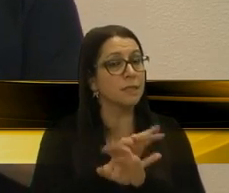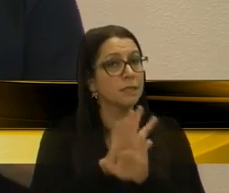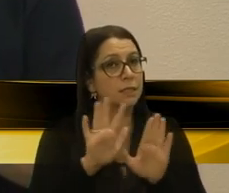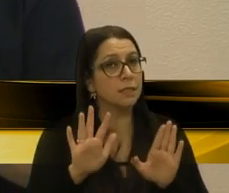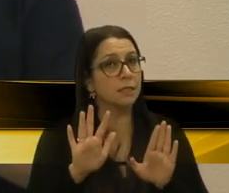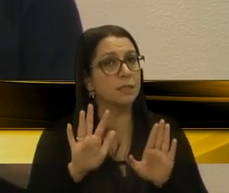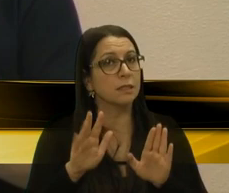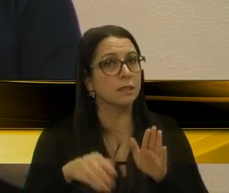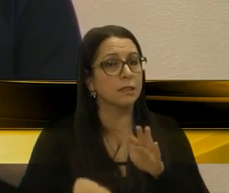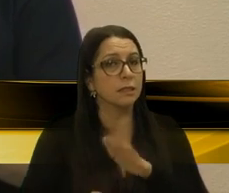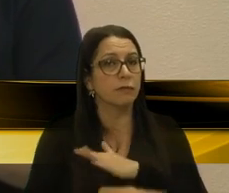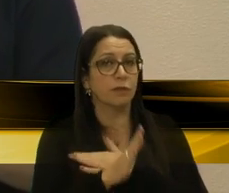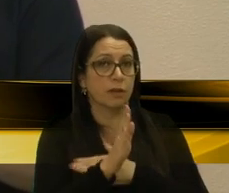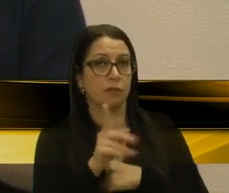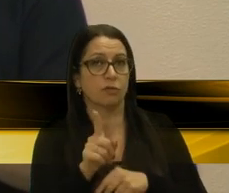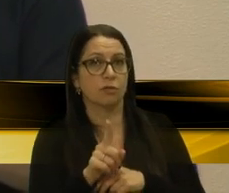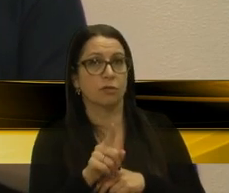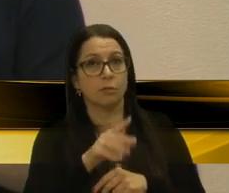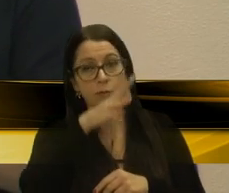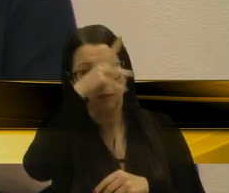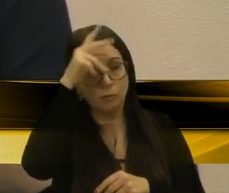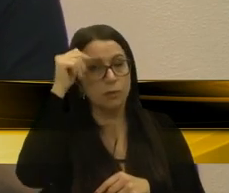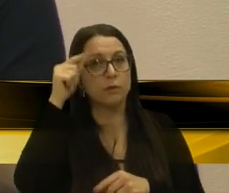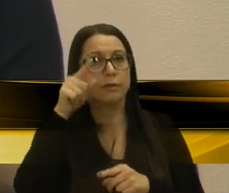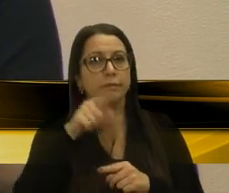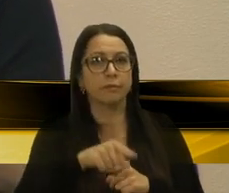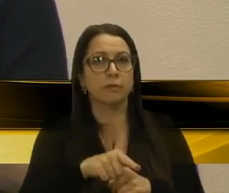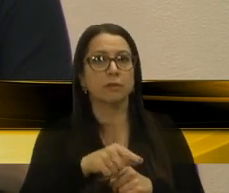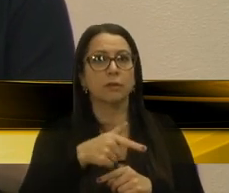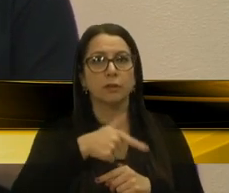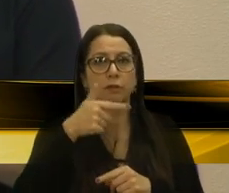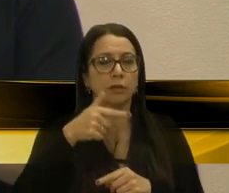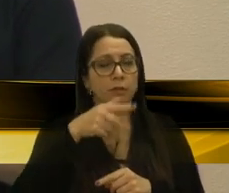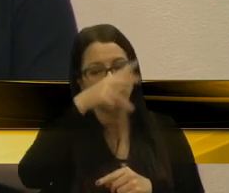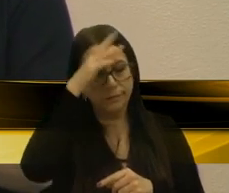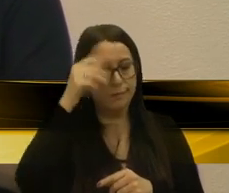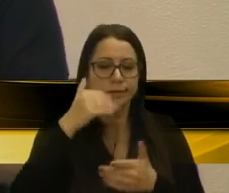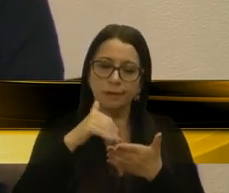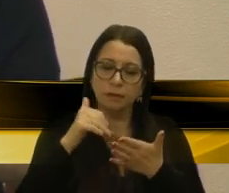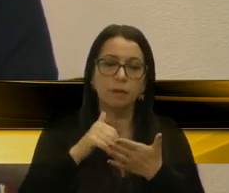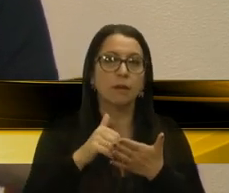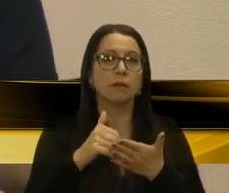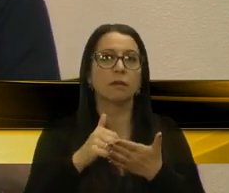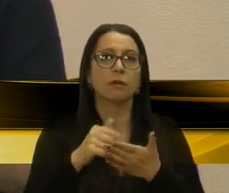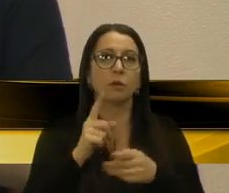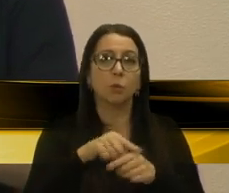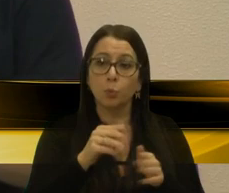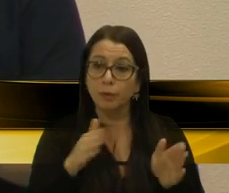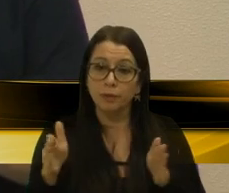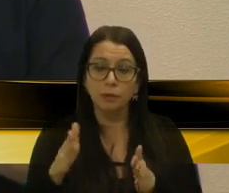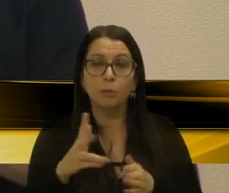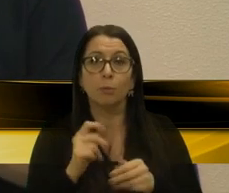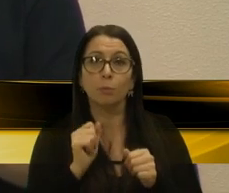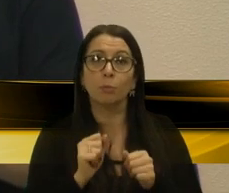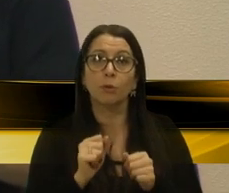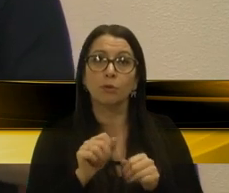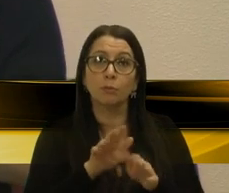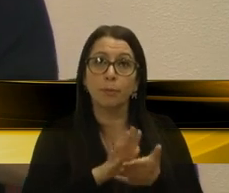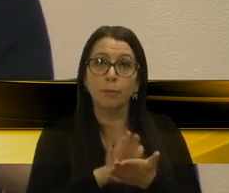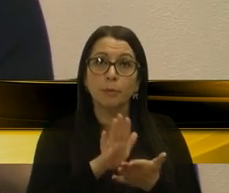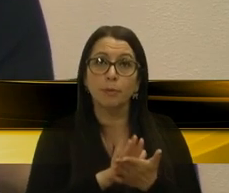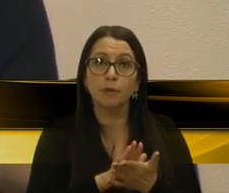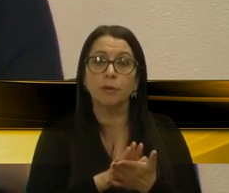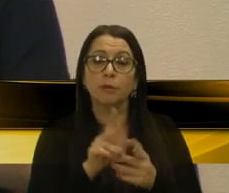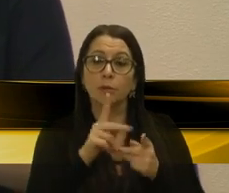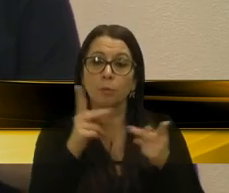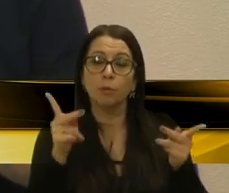nas viagens do executivo, prefeito, vice-secretário, enfim, com um prazo que isso possa ser publicizado. Ah, tem um